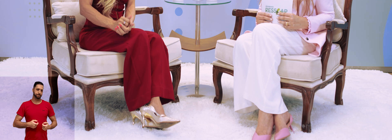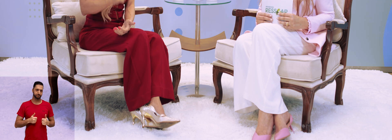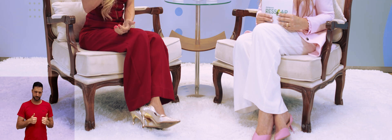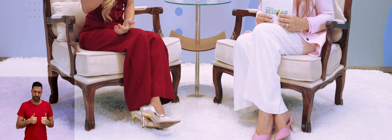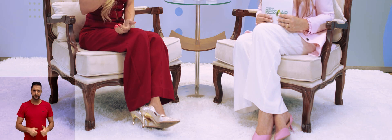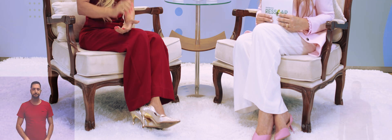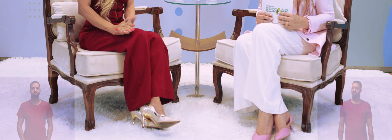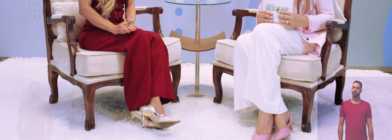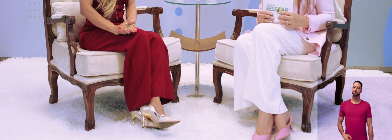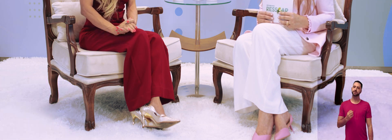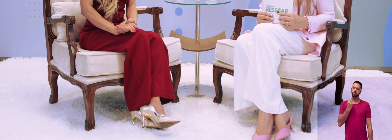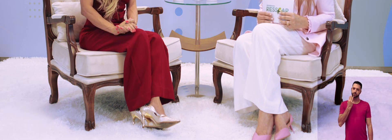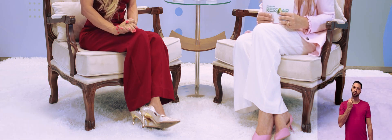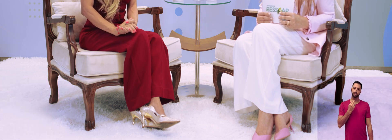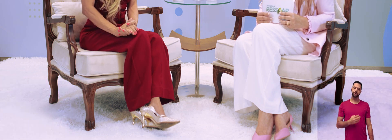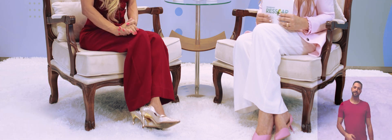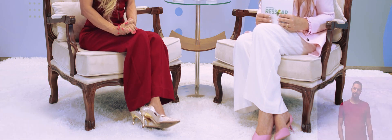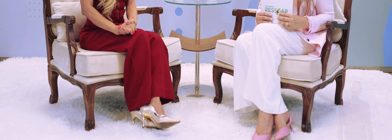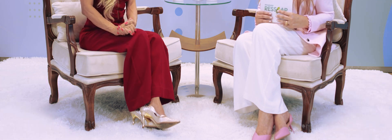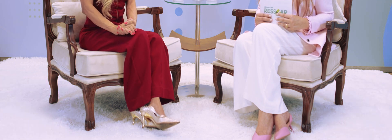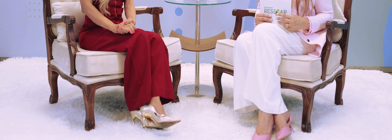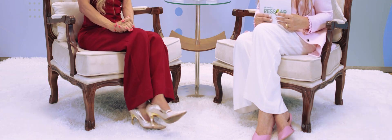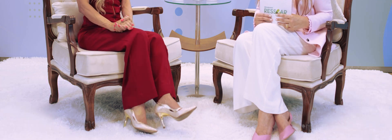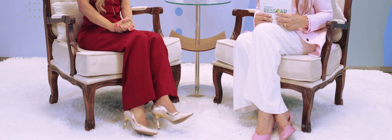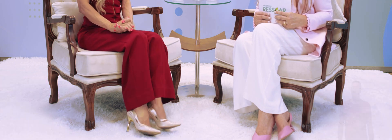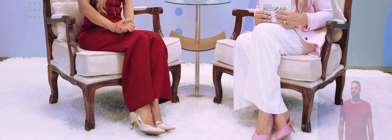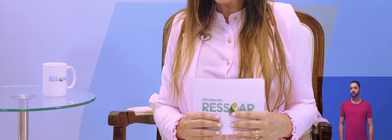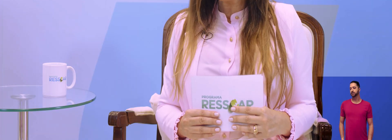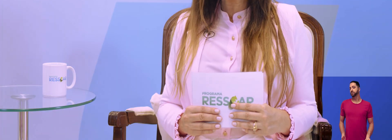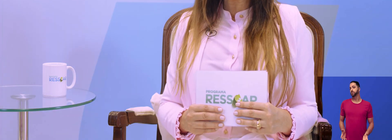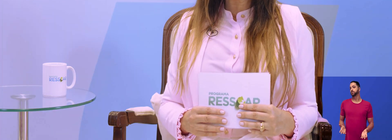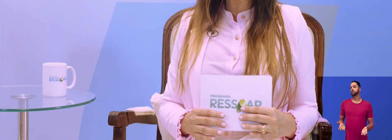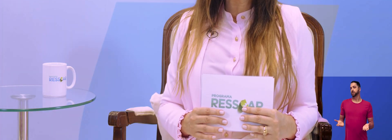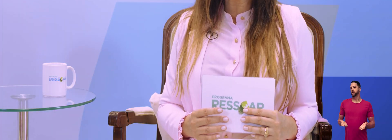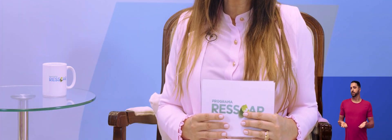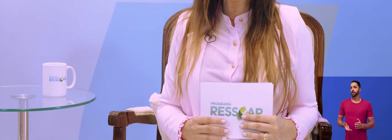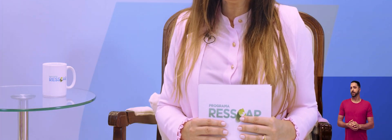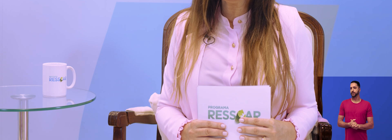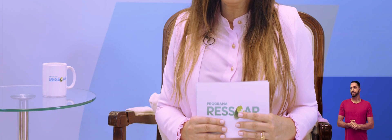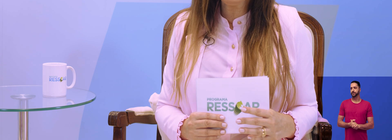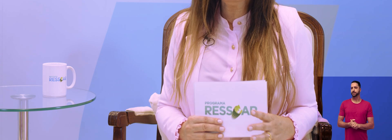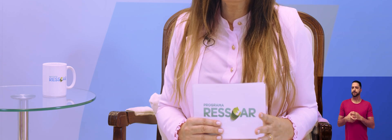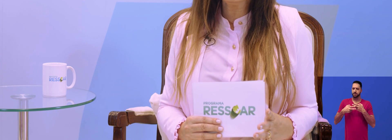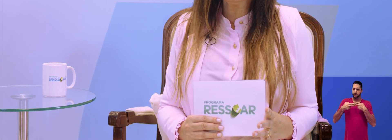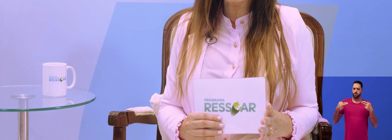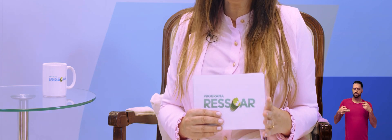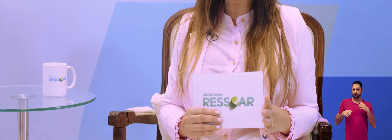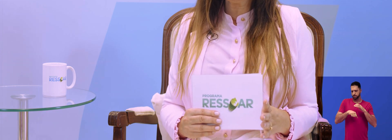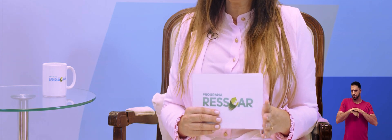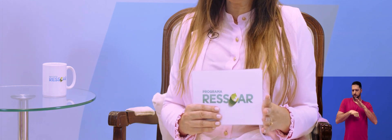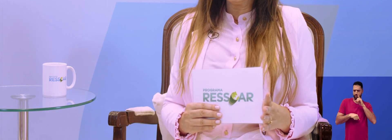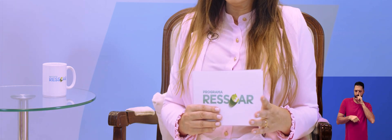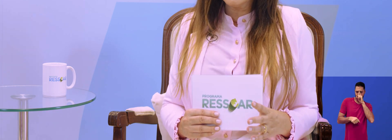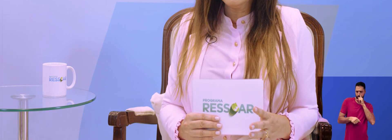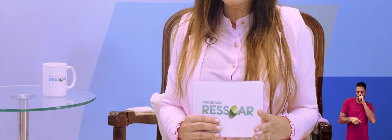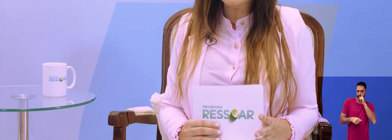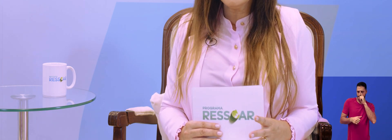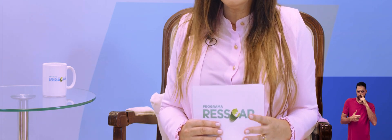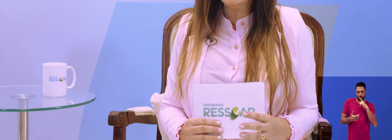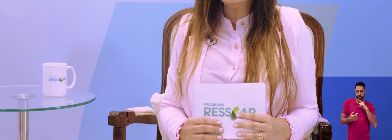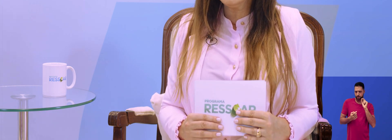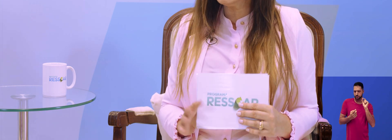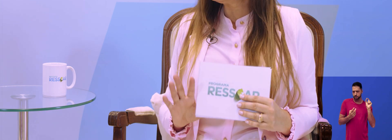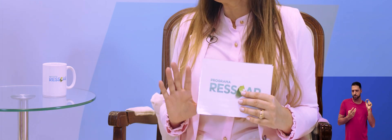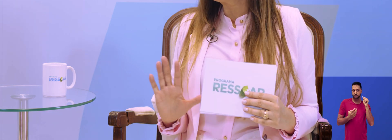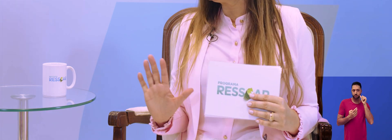bem? Então, muito bem. Ok? Agora, doutora, tem alguns fatores de risco